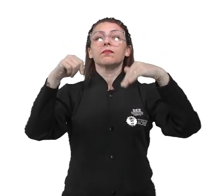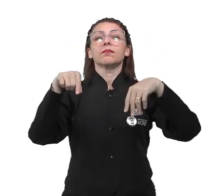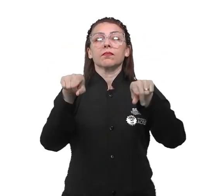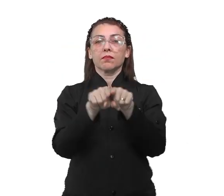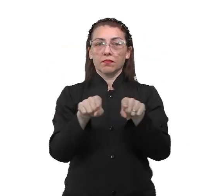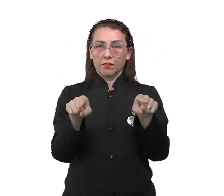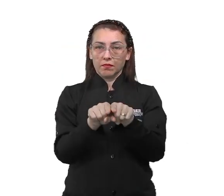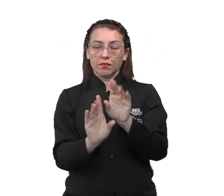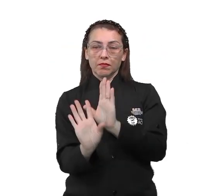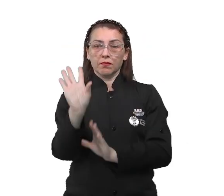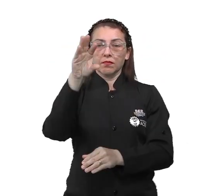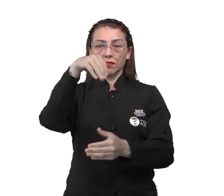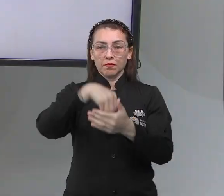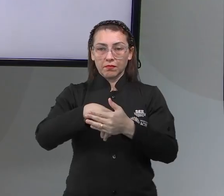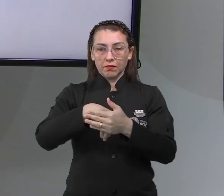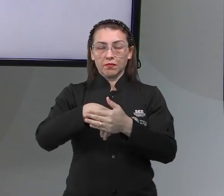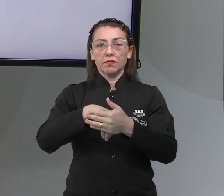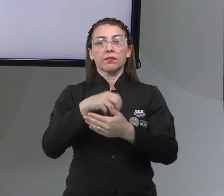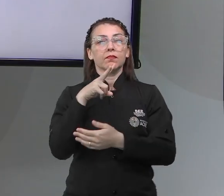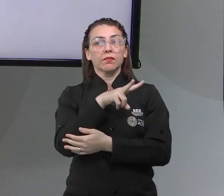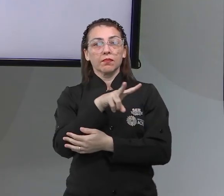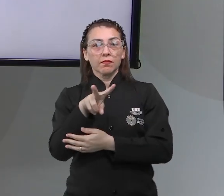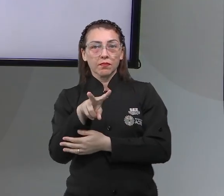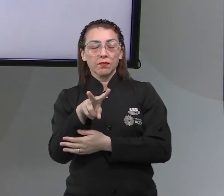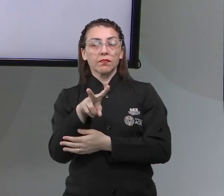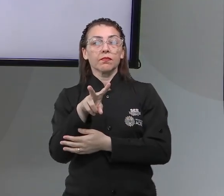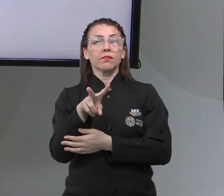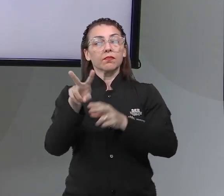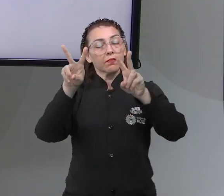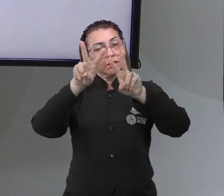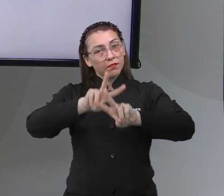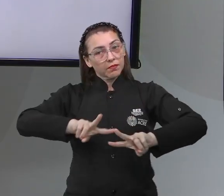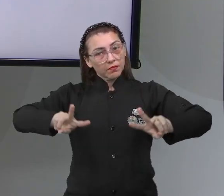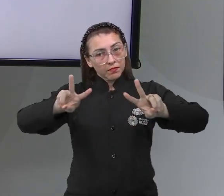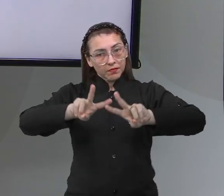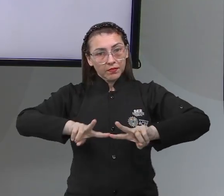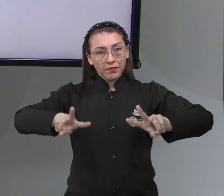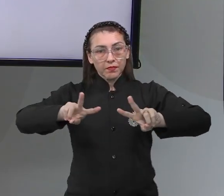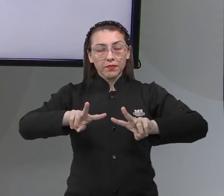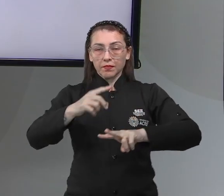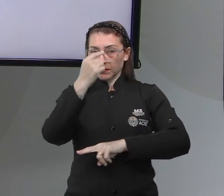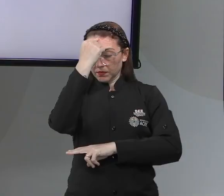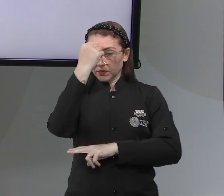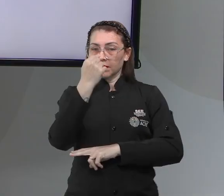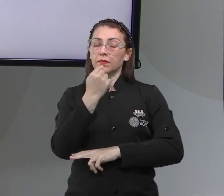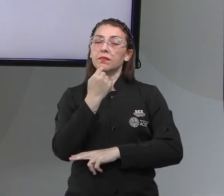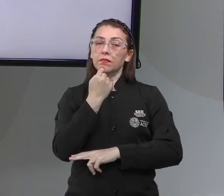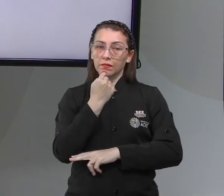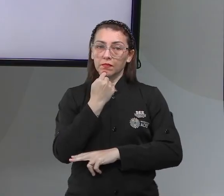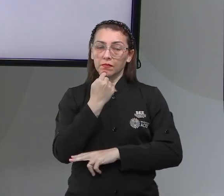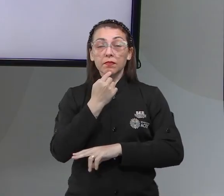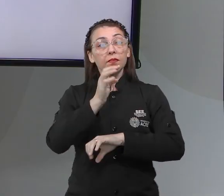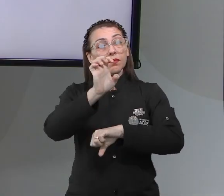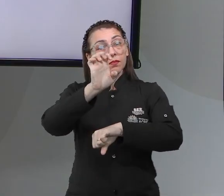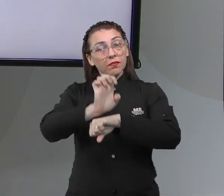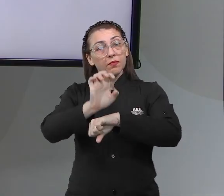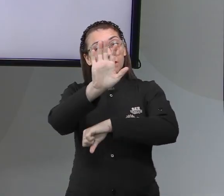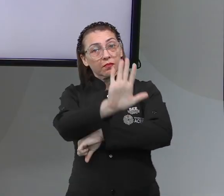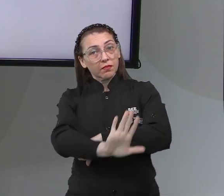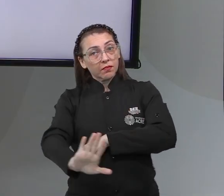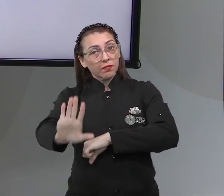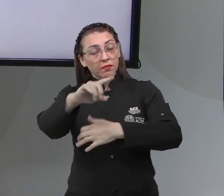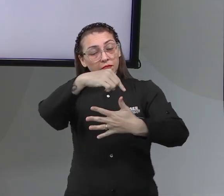da soberania, conforme vocês podem visualizar na imagem. Então, o Estado, ele